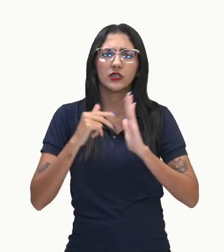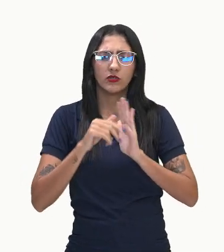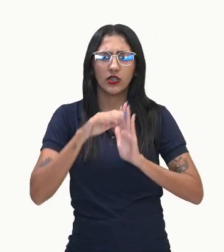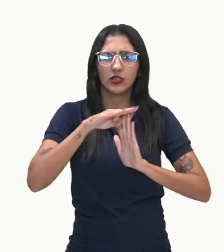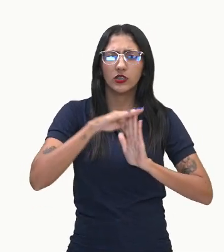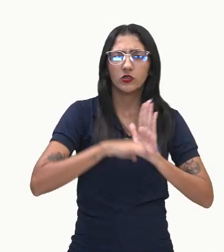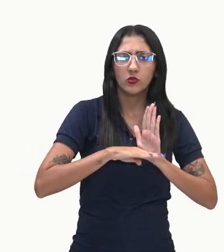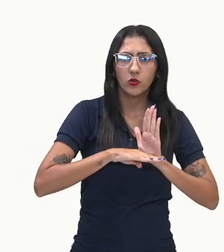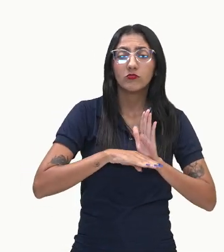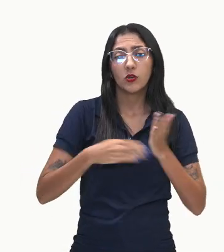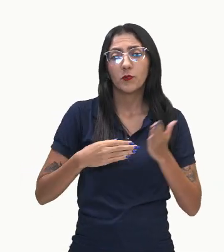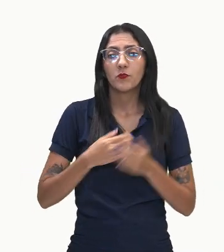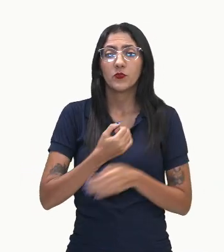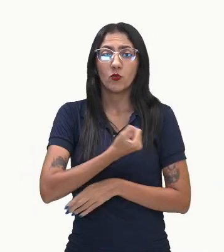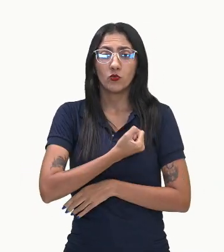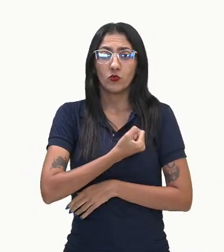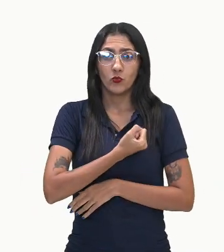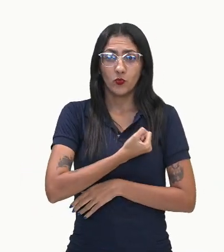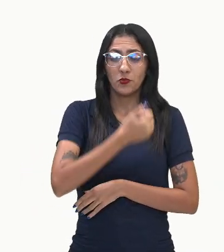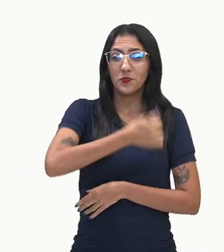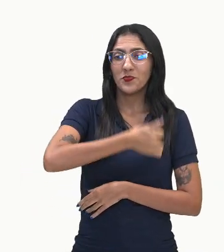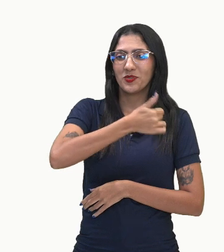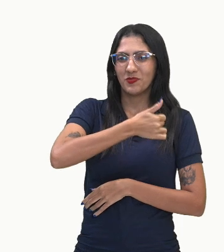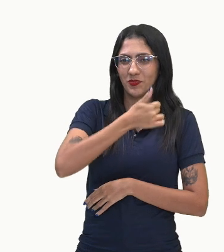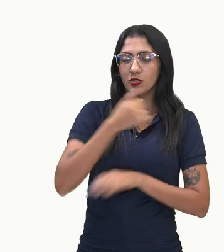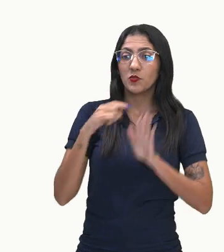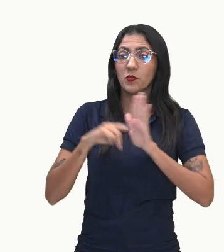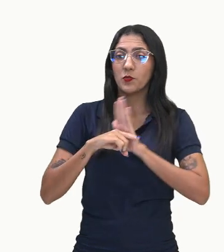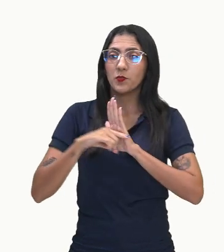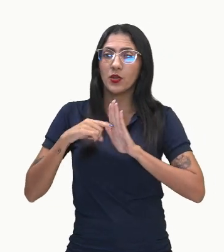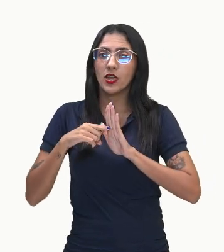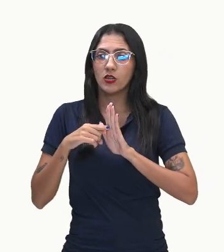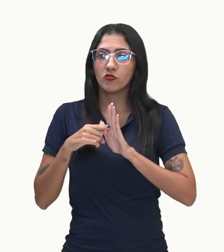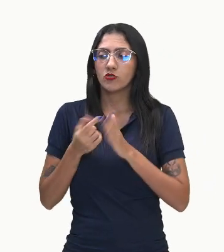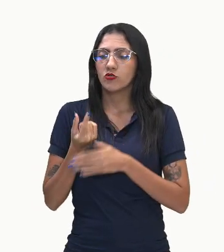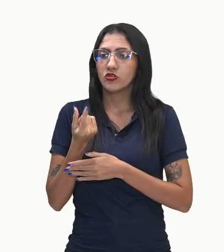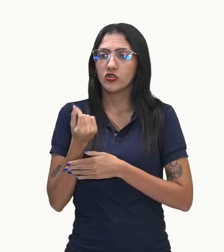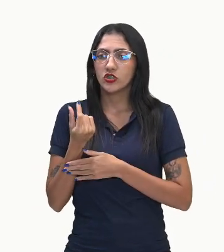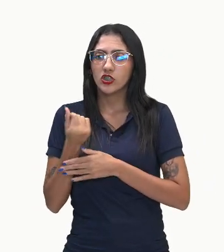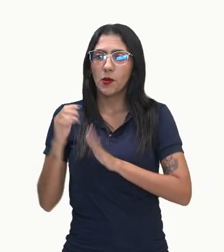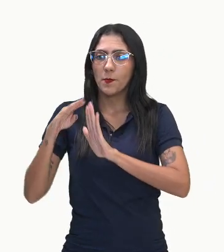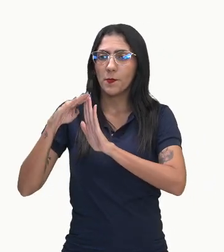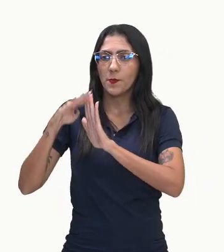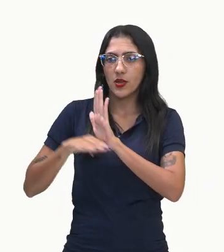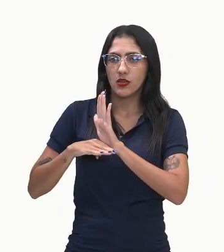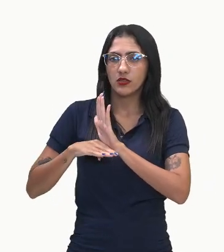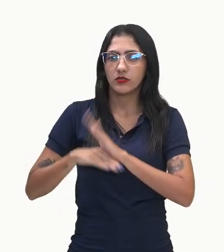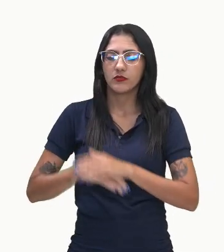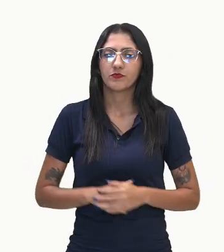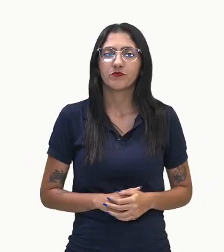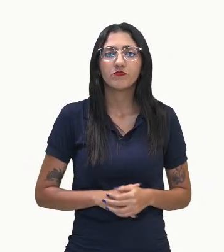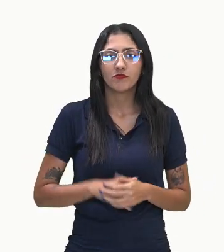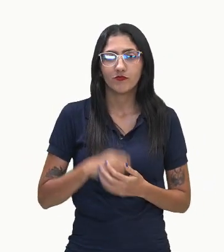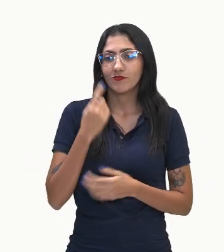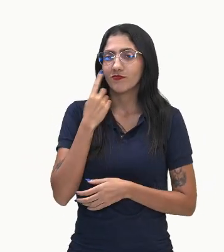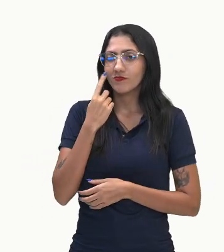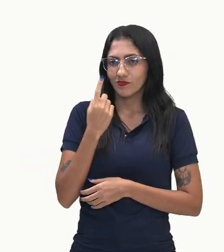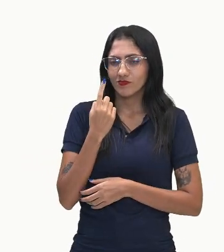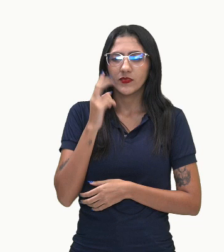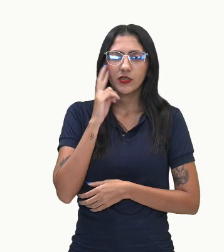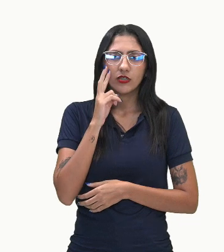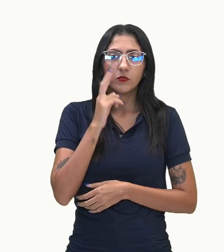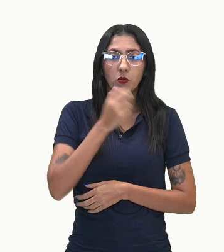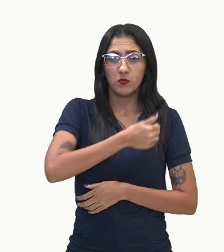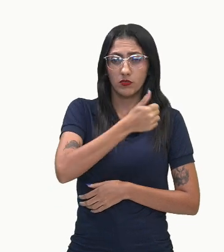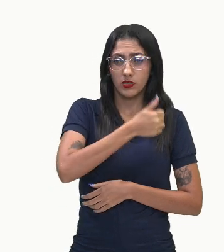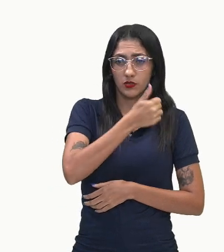valor que será diminuído do valor original de forma percentual. Então, vai ser o valor original